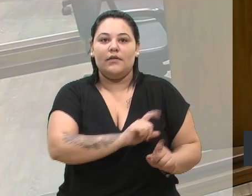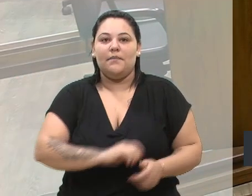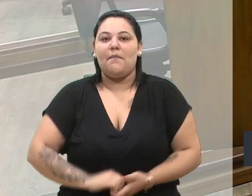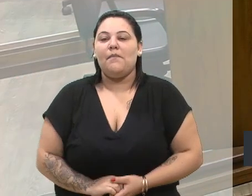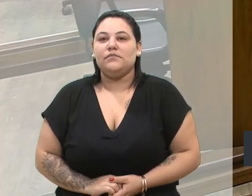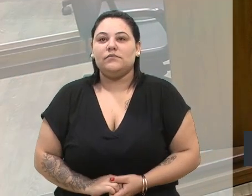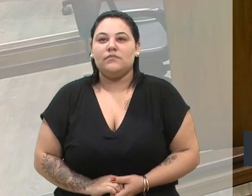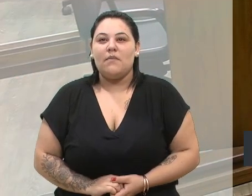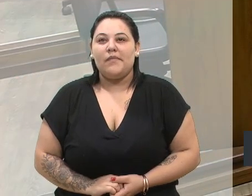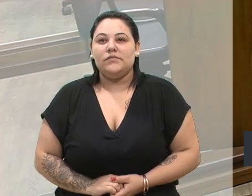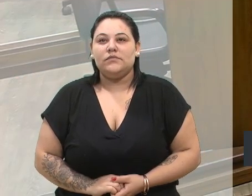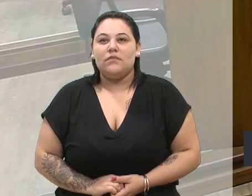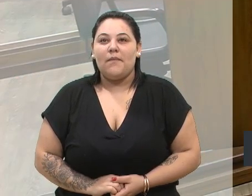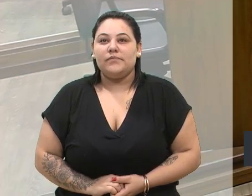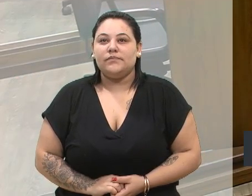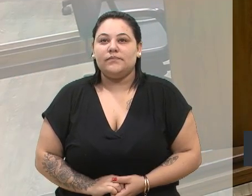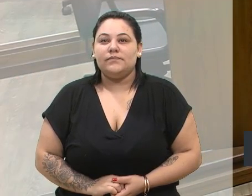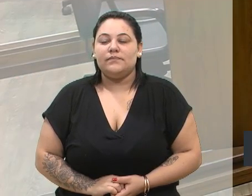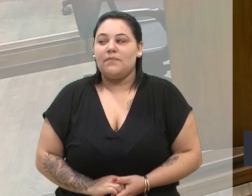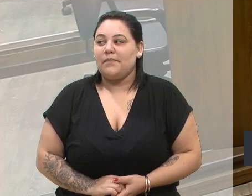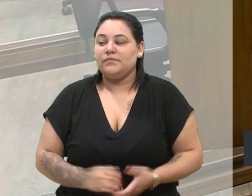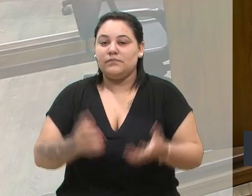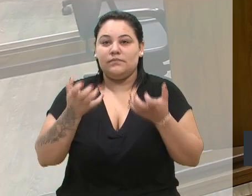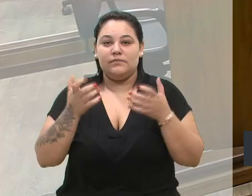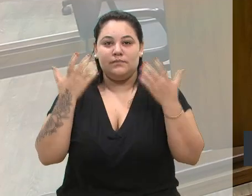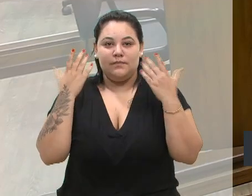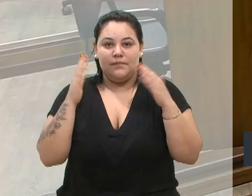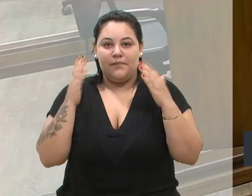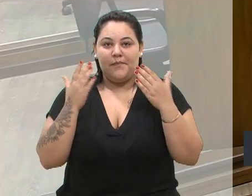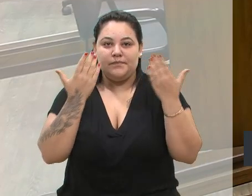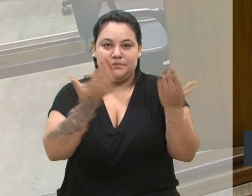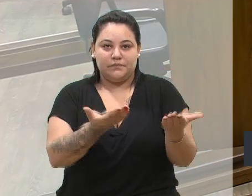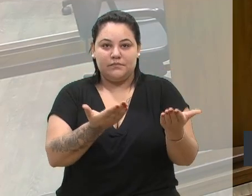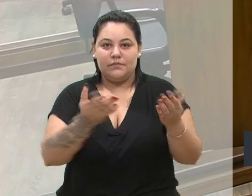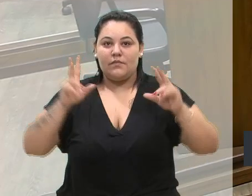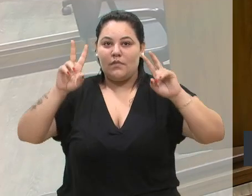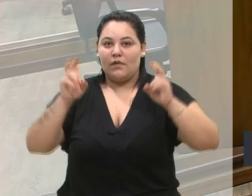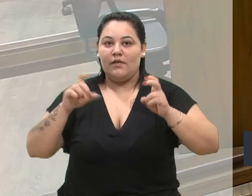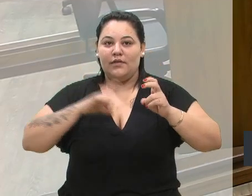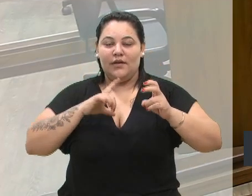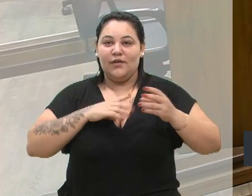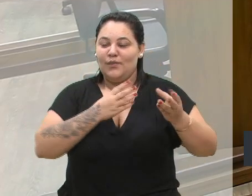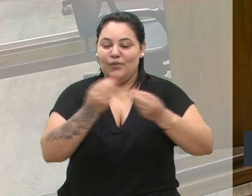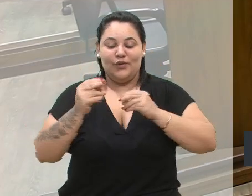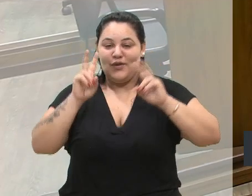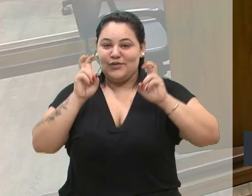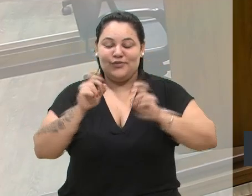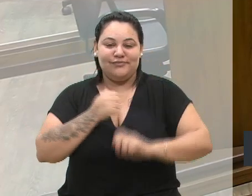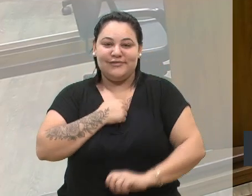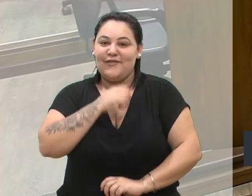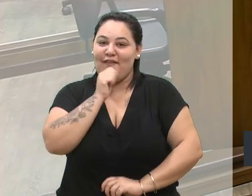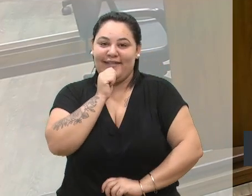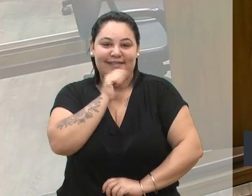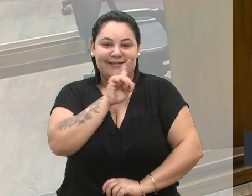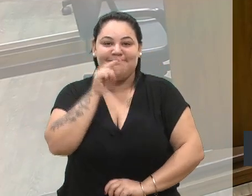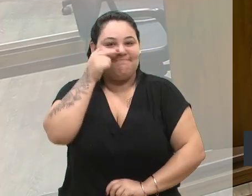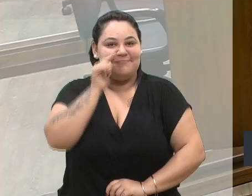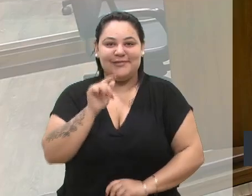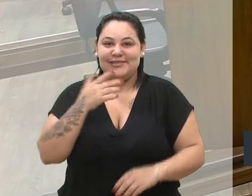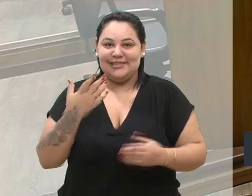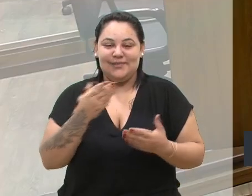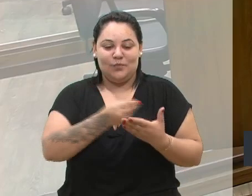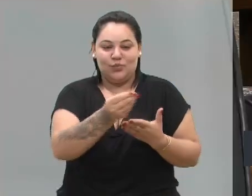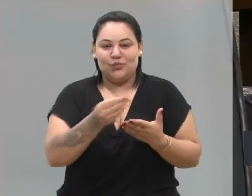Fiuza, parabenizar o senhor por trazer esse tema até aqui, porque eu estou com tanto assunto que eu não consegui ainda